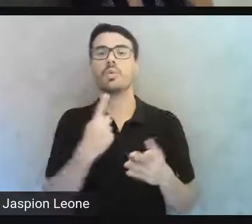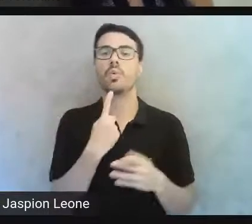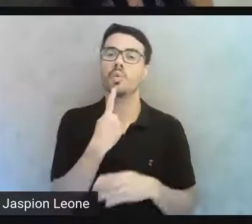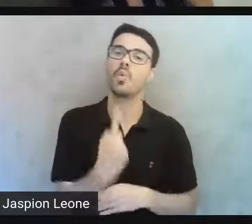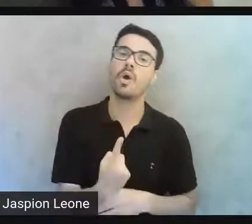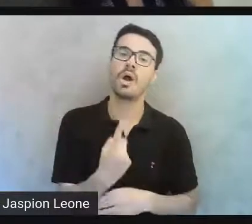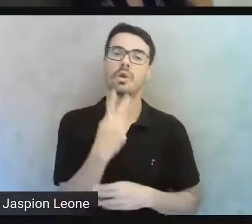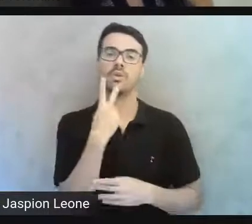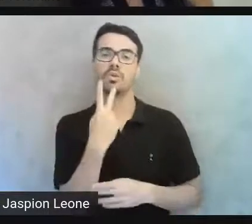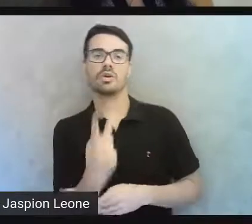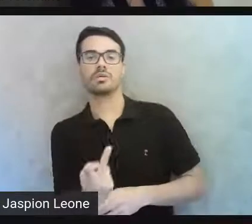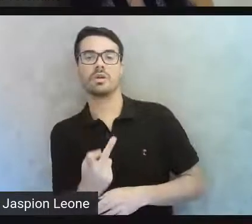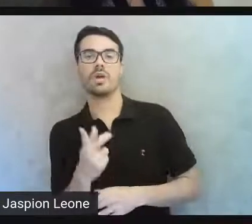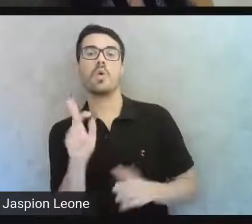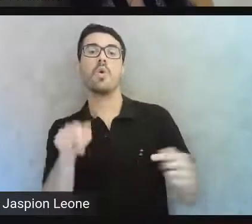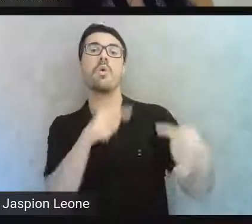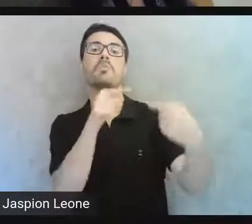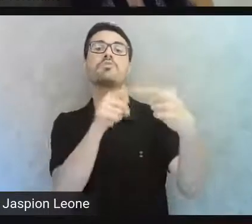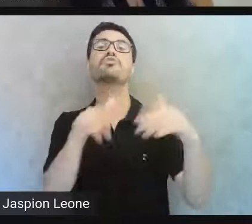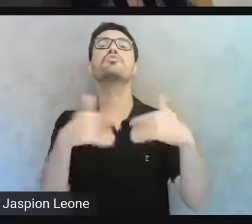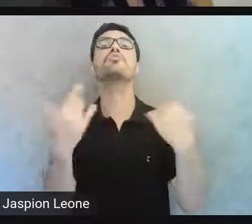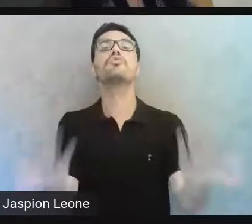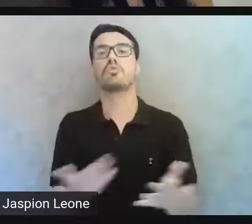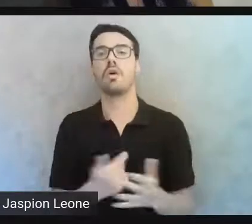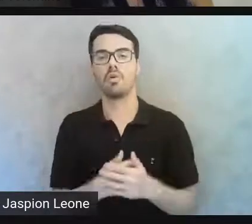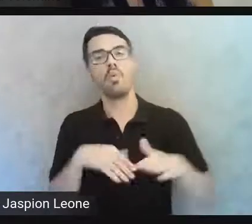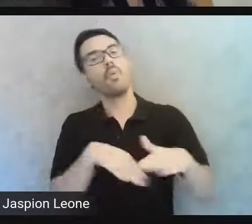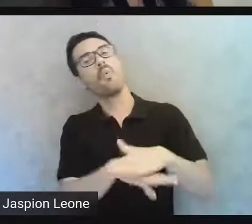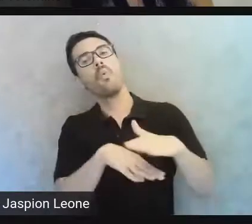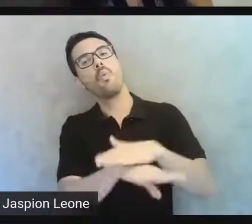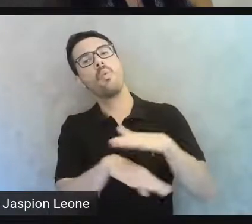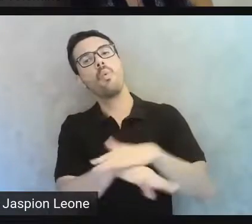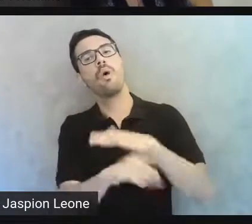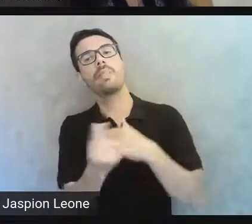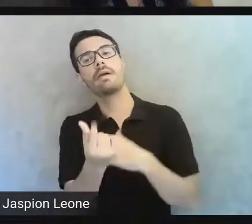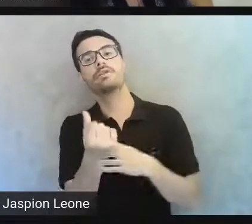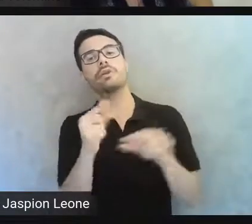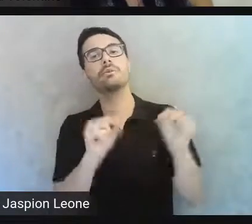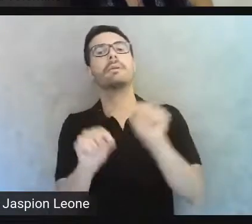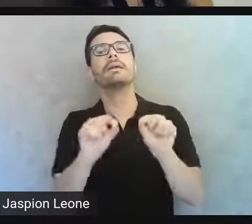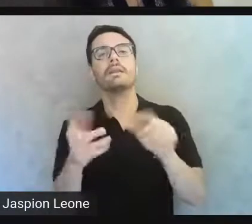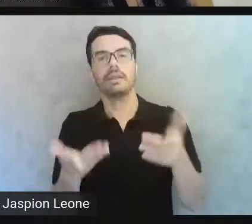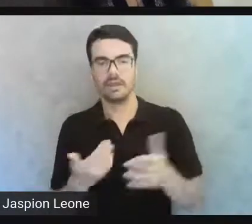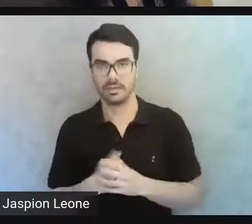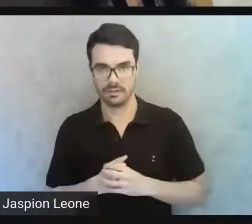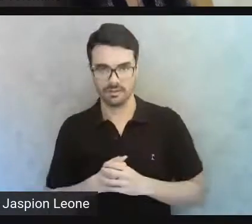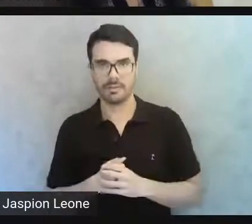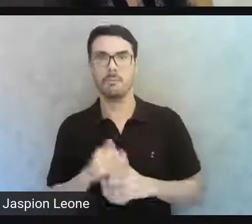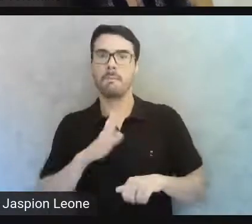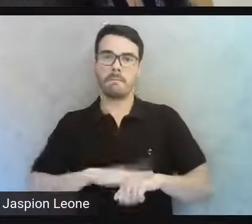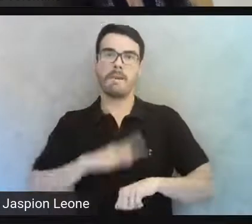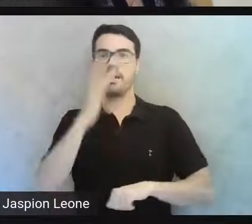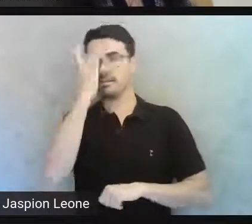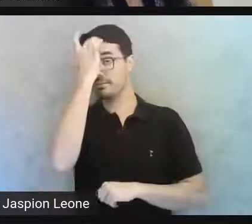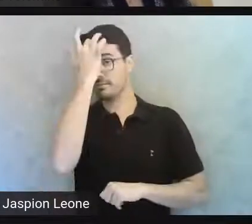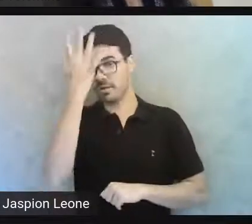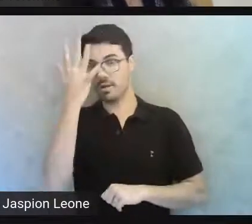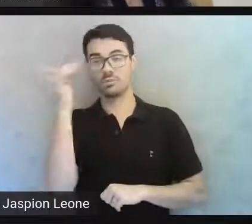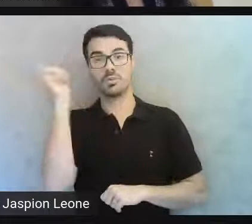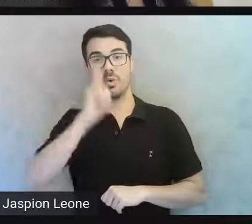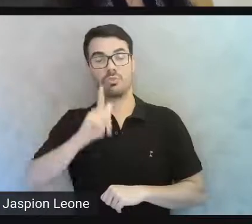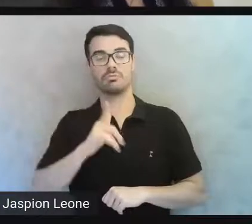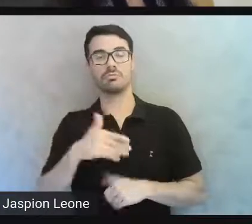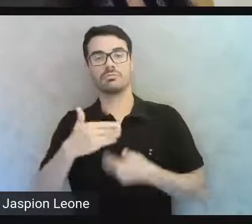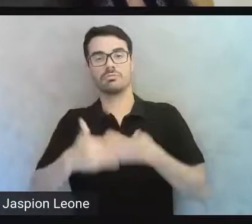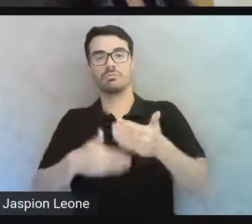daqui a 5 anos. Então, eu acho que fica mais fácil ter assim um norte para o casal, né? Para a família, em termos do que a gente pode gastar e o